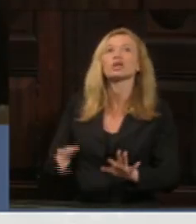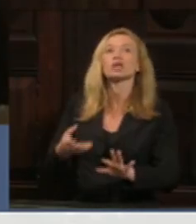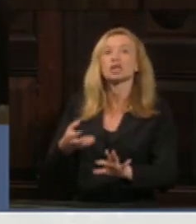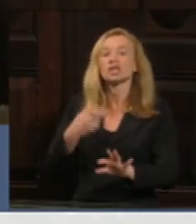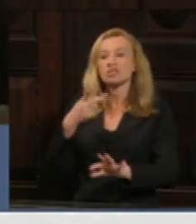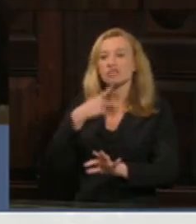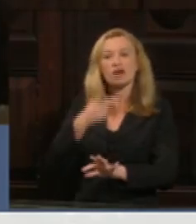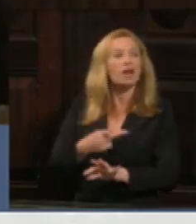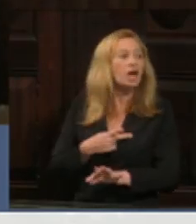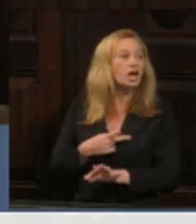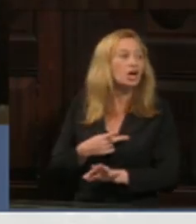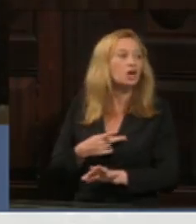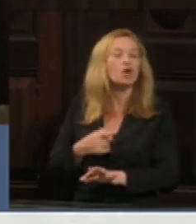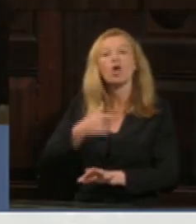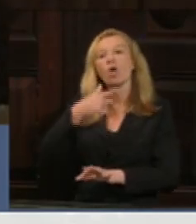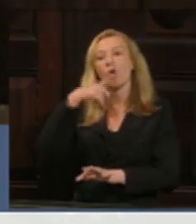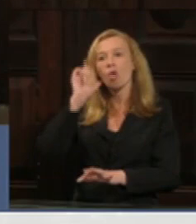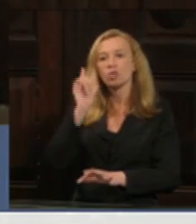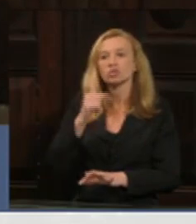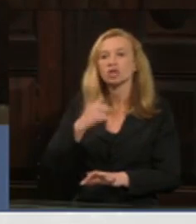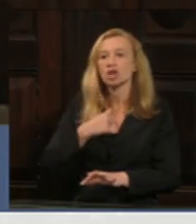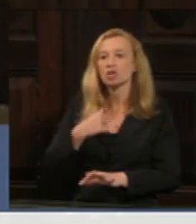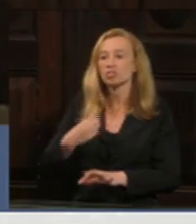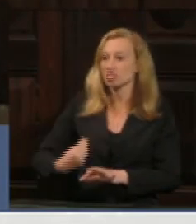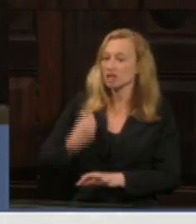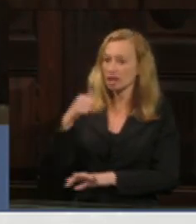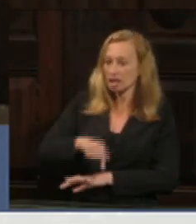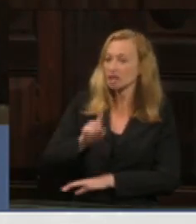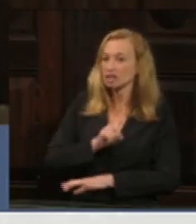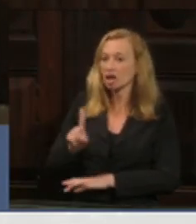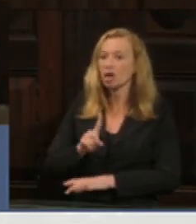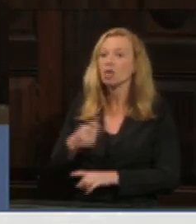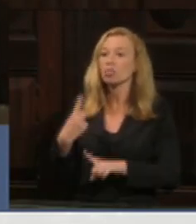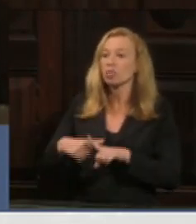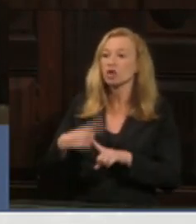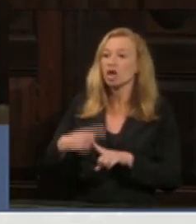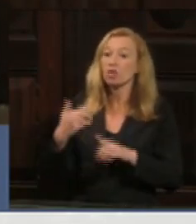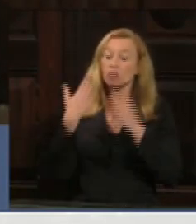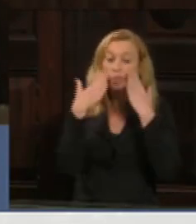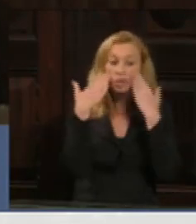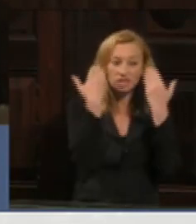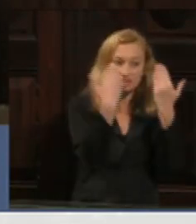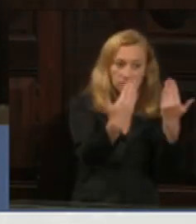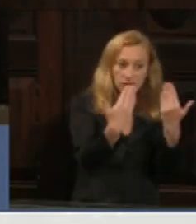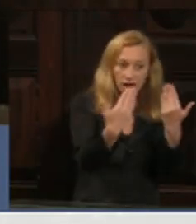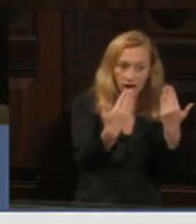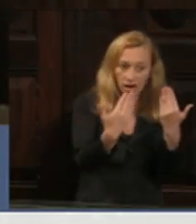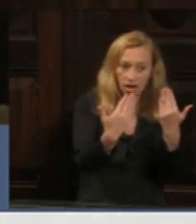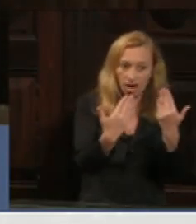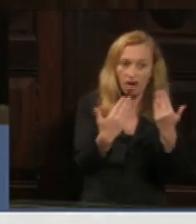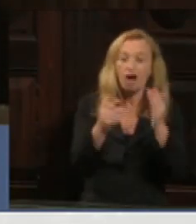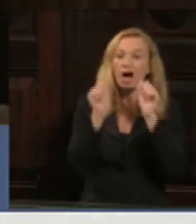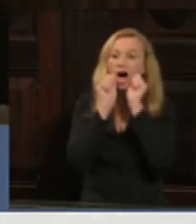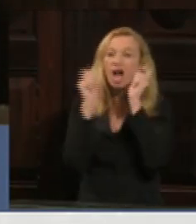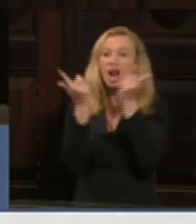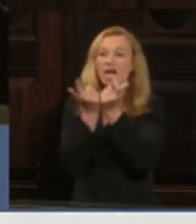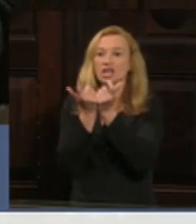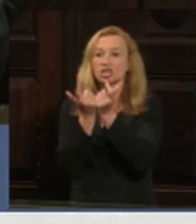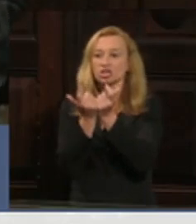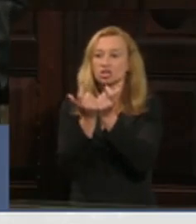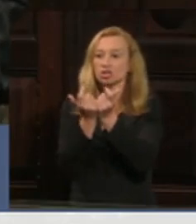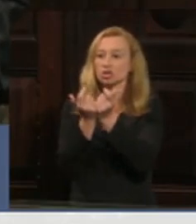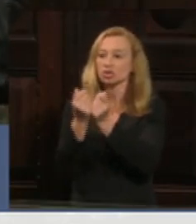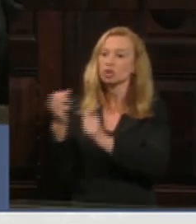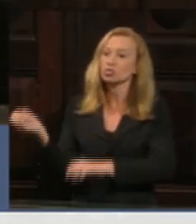fui representar a Alerj na inauguração do novo terminal do aeroporto do município de Macaé.